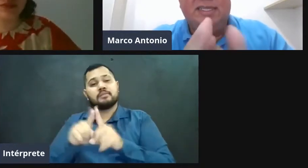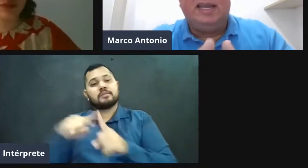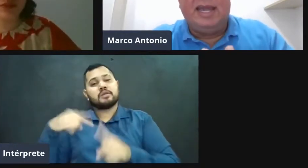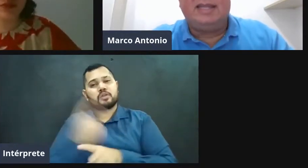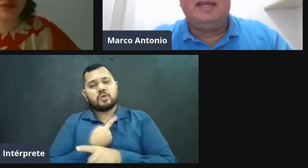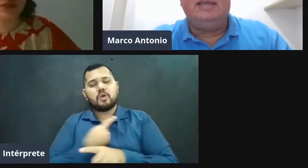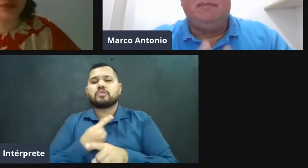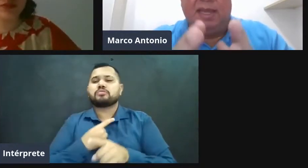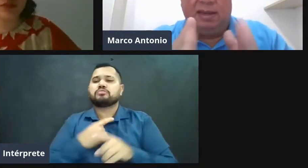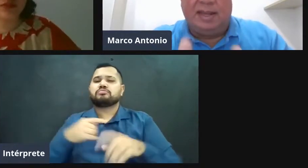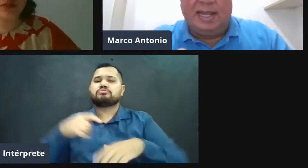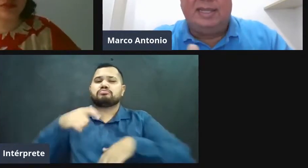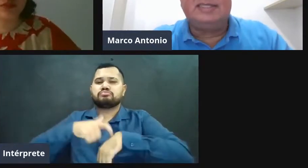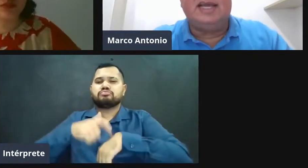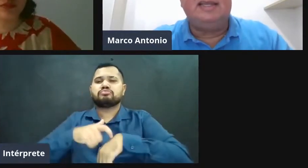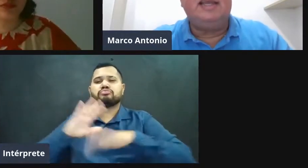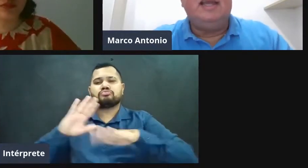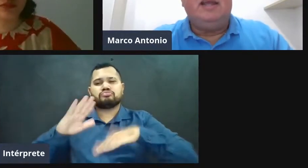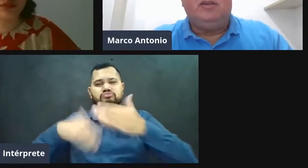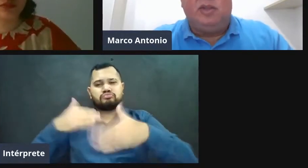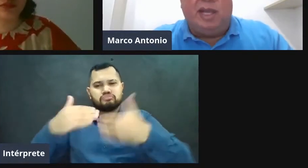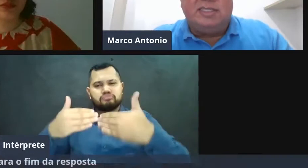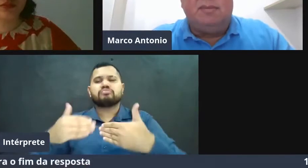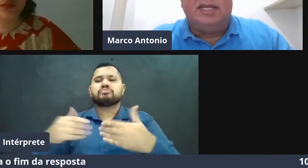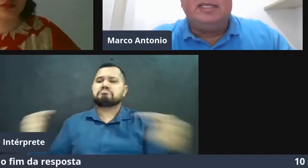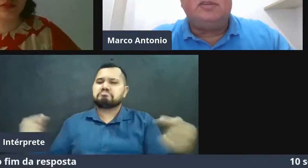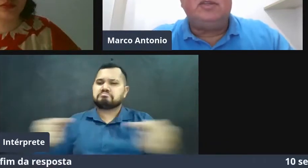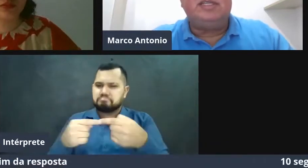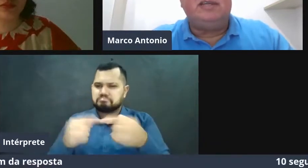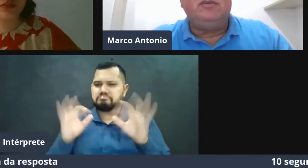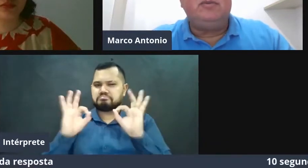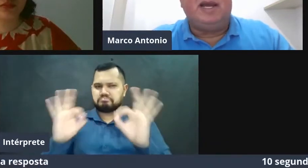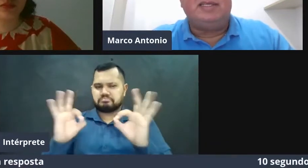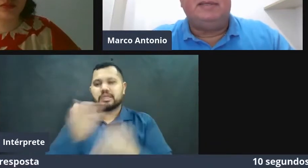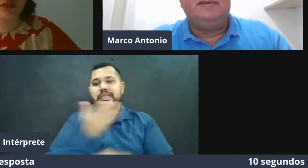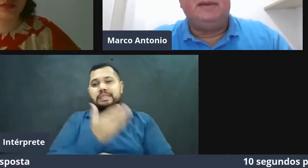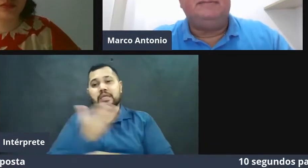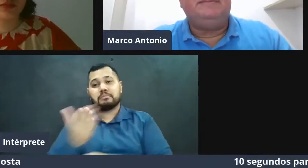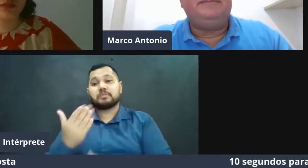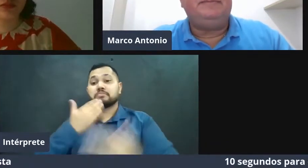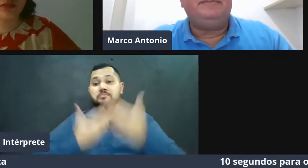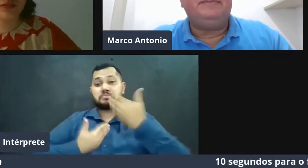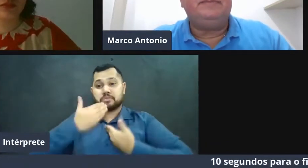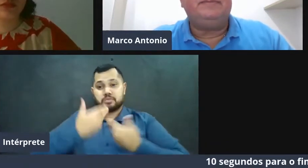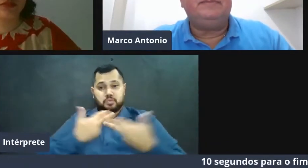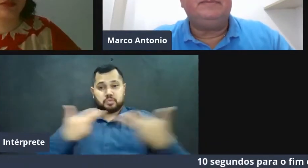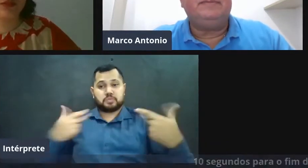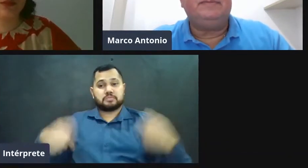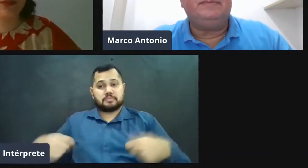introdução direta e bem adensada nas demandas que a sociedade nos passa.